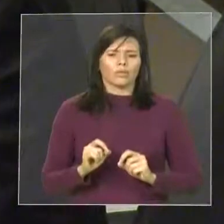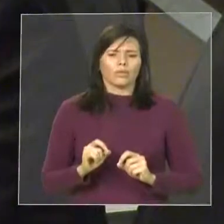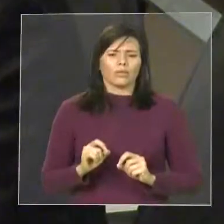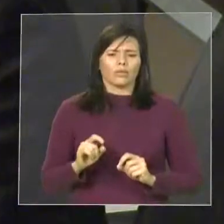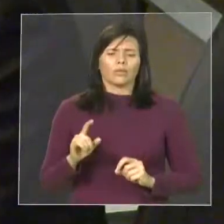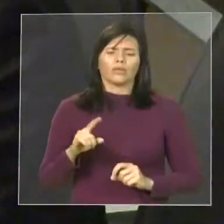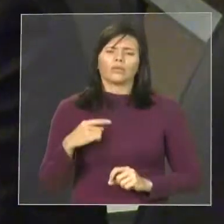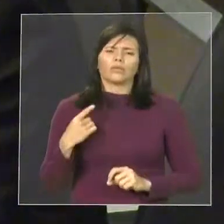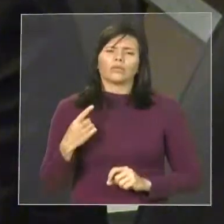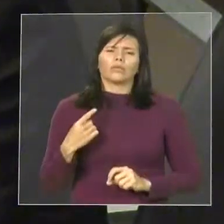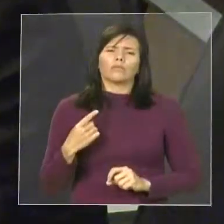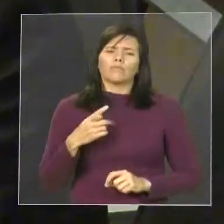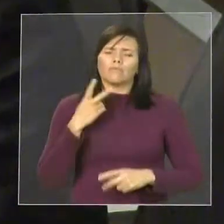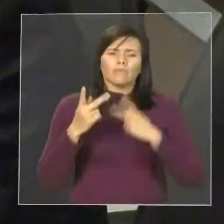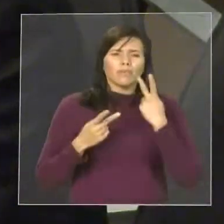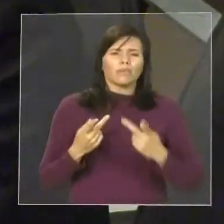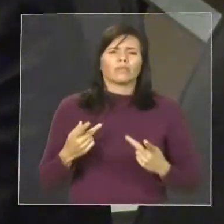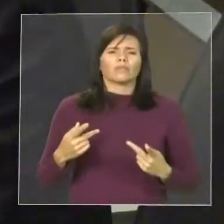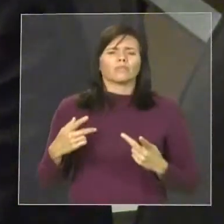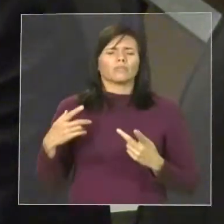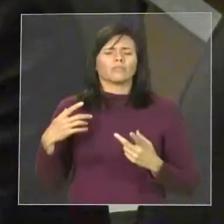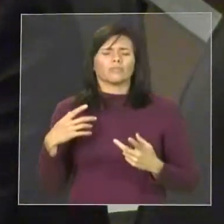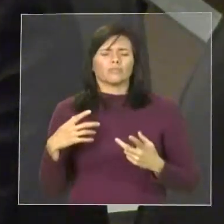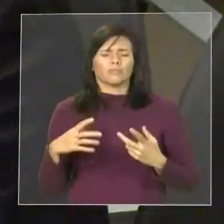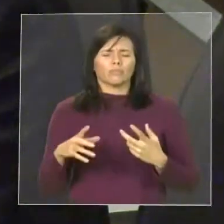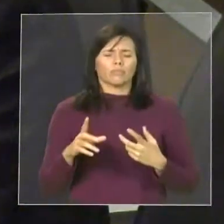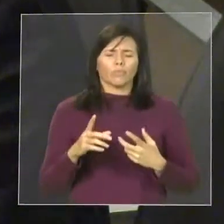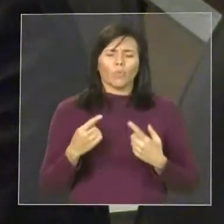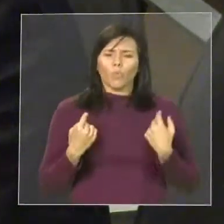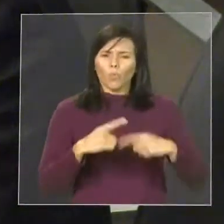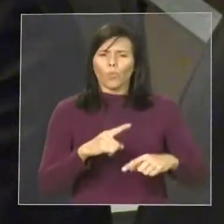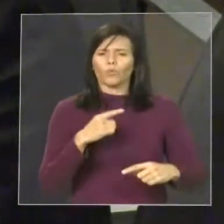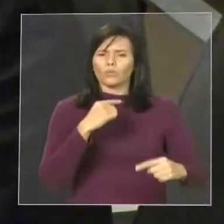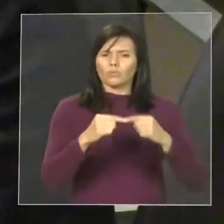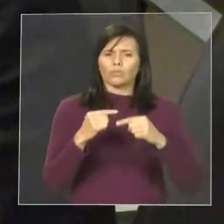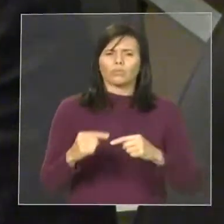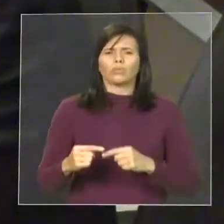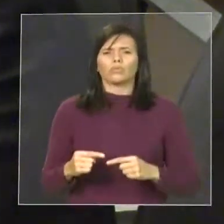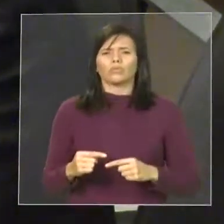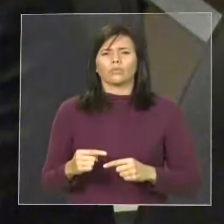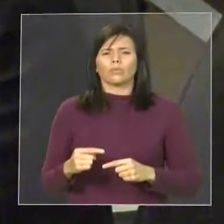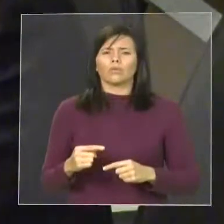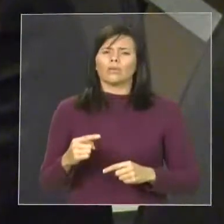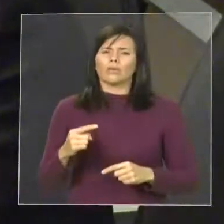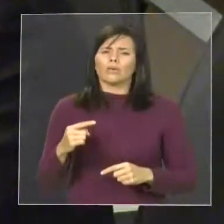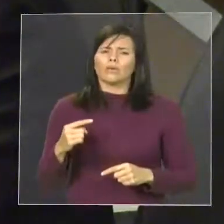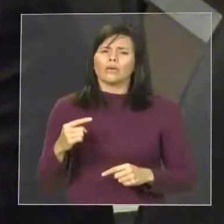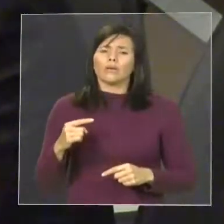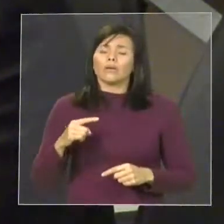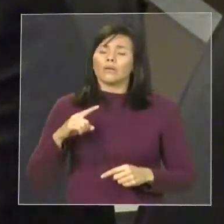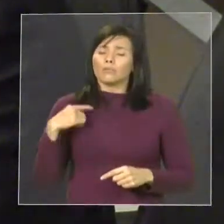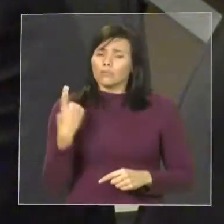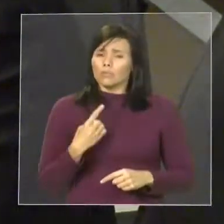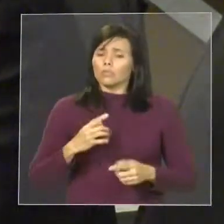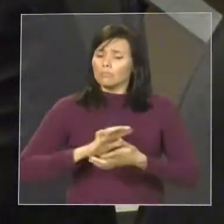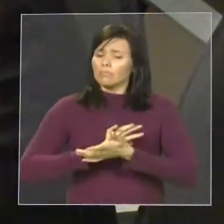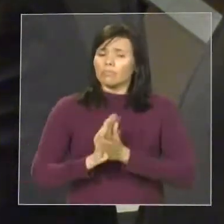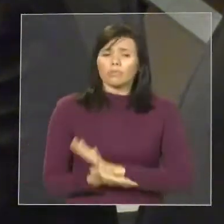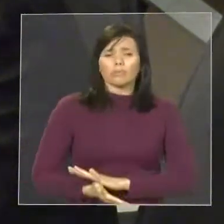de bem da política. E precisamos ocupar os cargos públicos, precisamos ocupar a política de homens de bem. E a